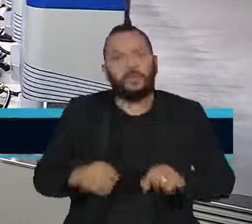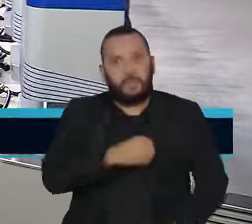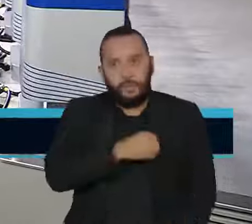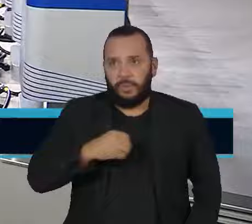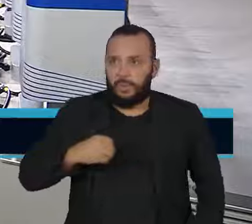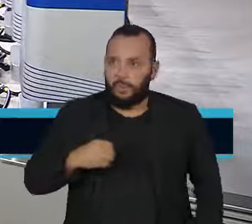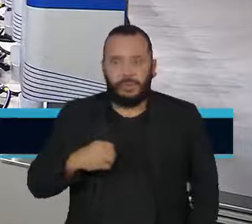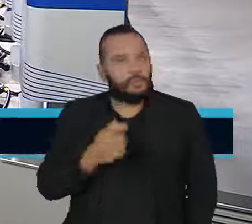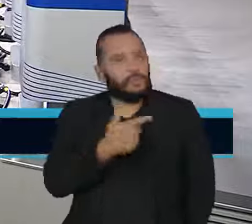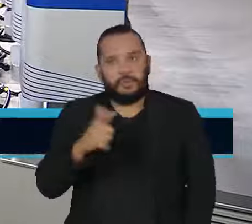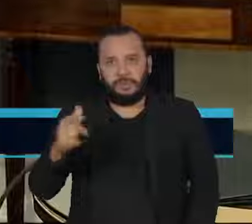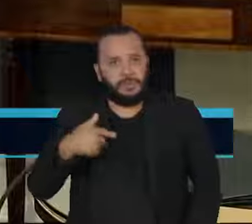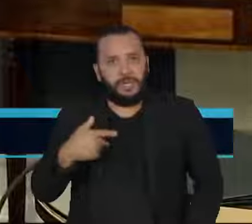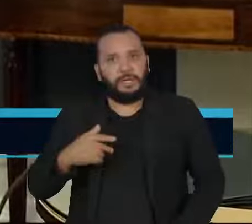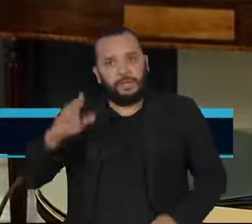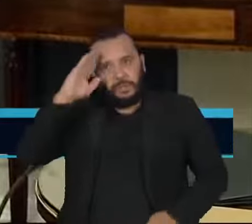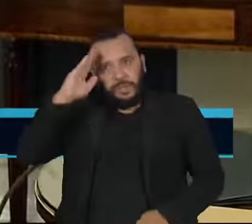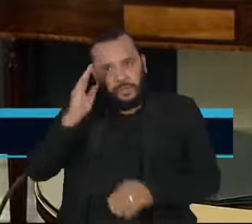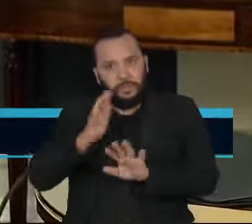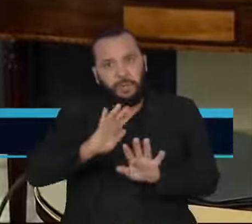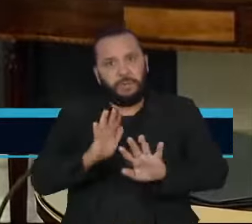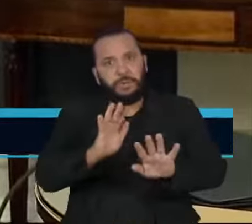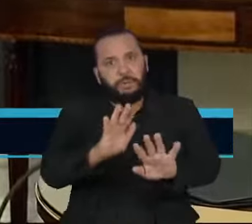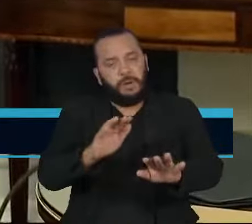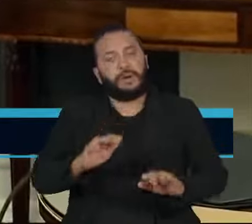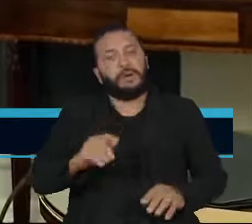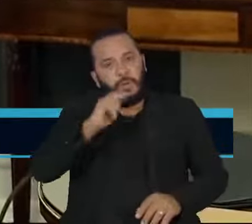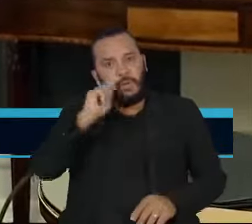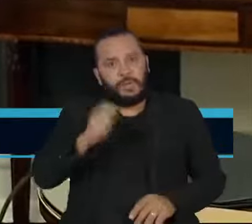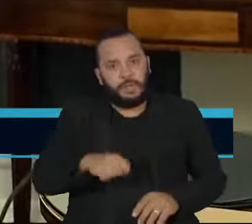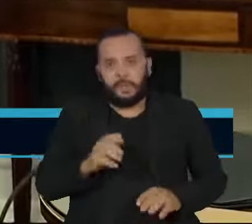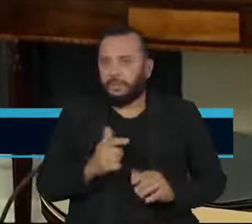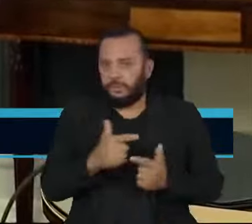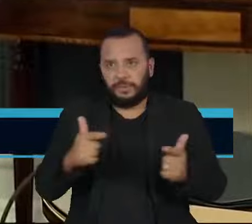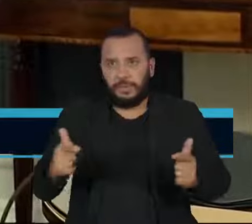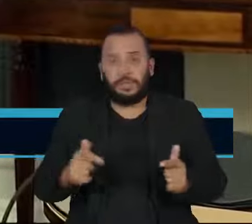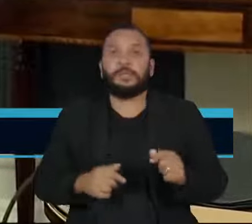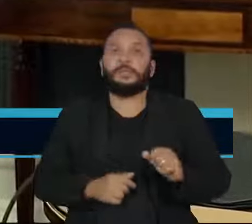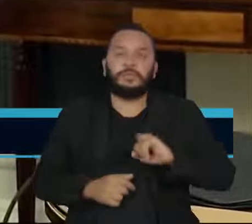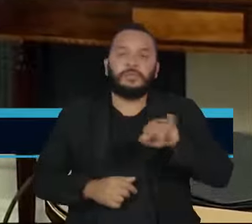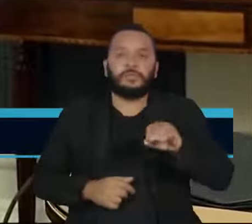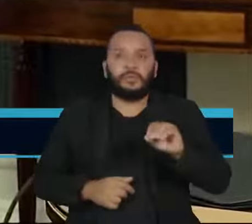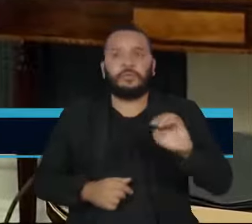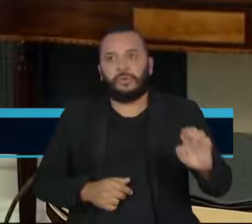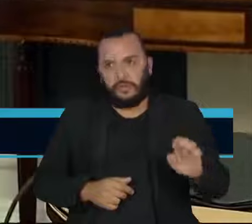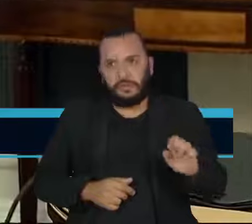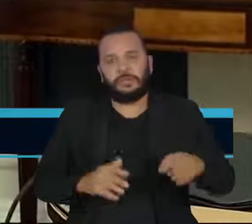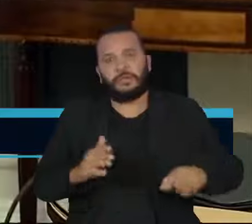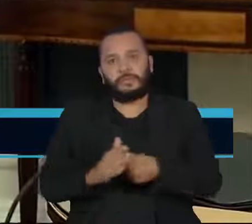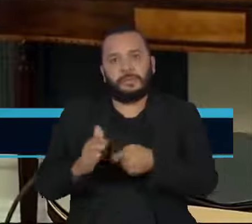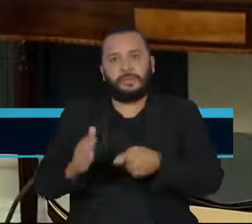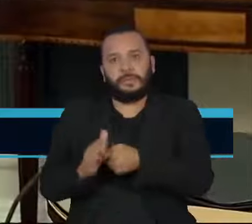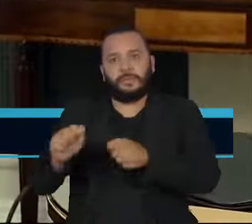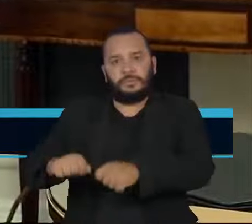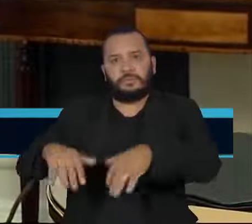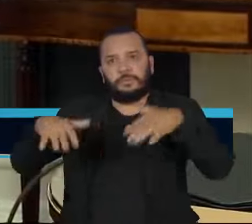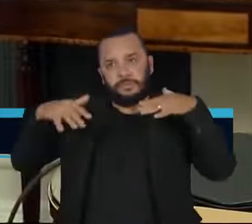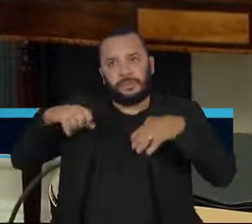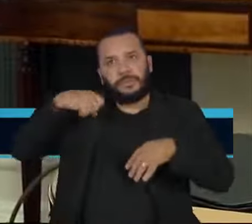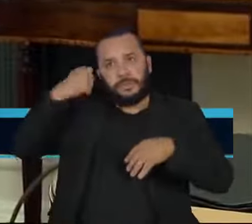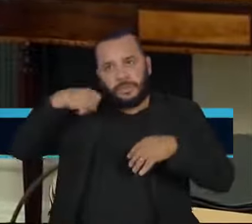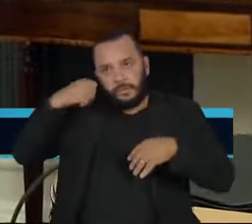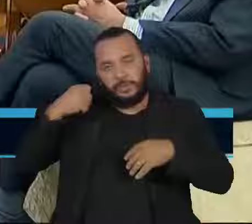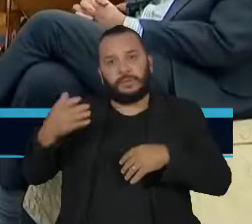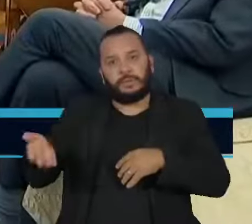enviariam tropas para a Ucrânia. O presidente americano Joe Biden aproveitou para pressionar o Congresso, que barrou o envio de dinheiro